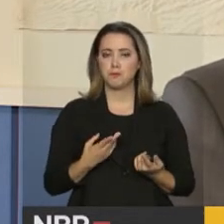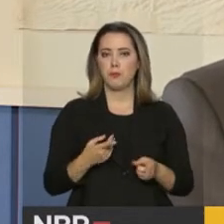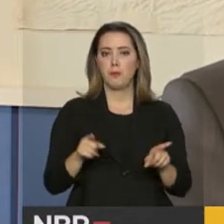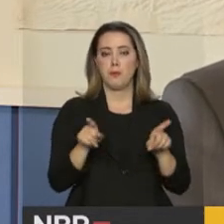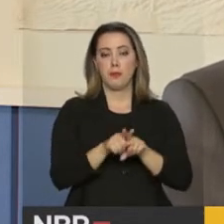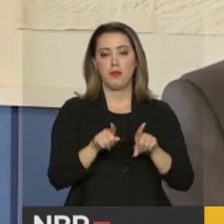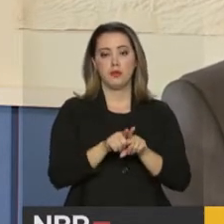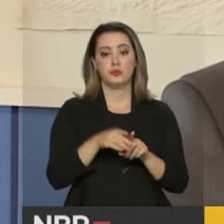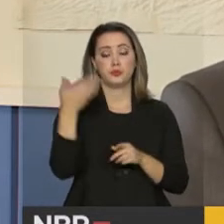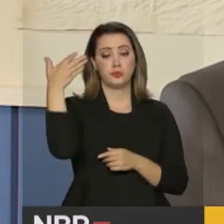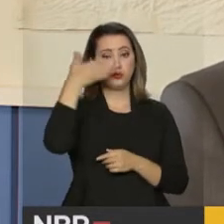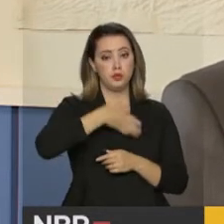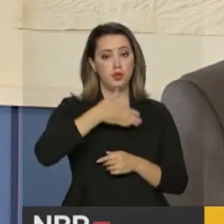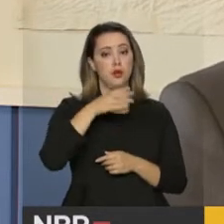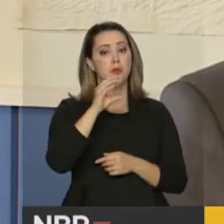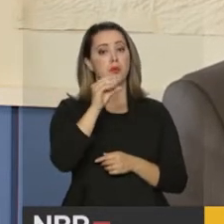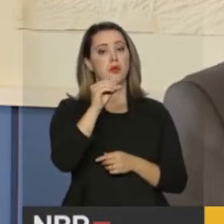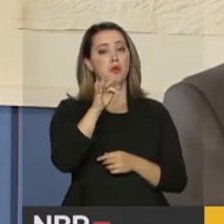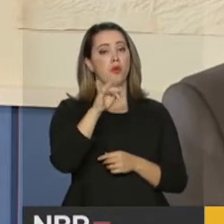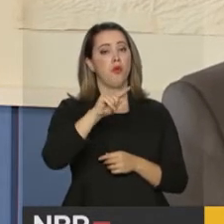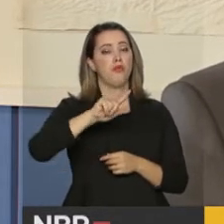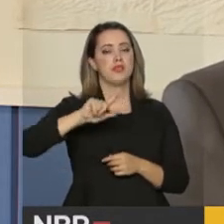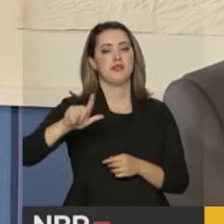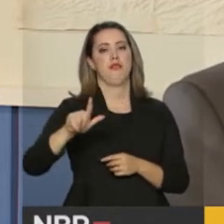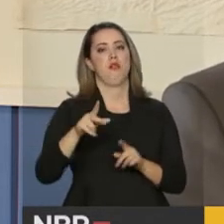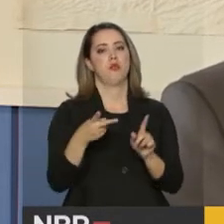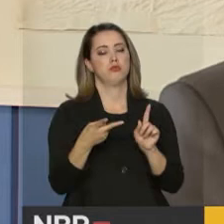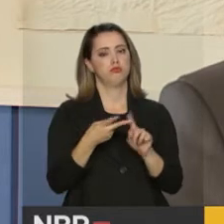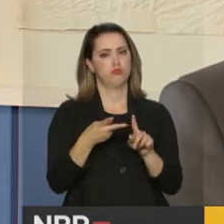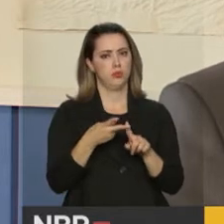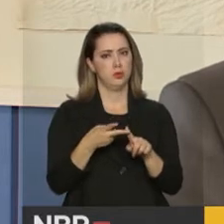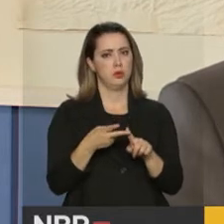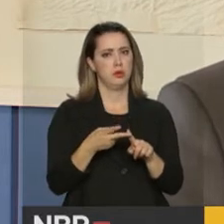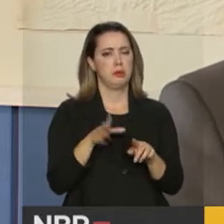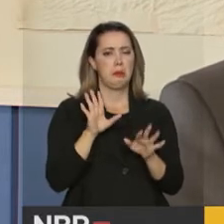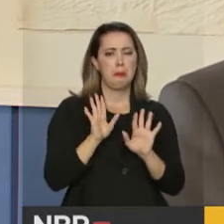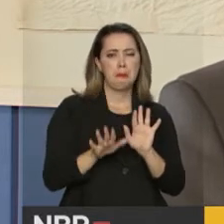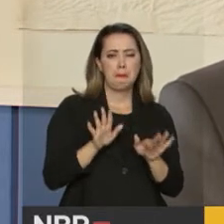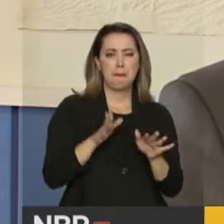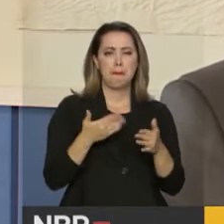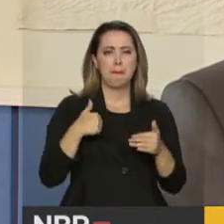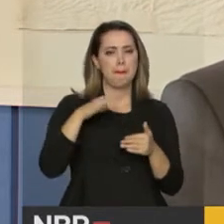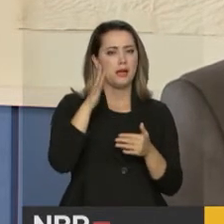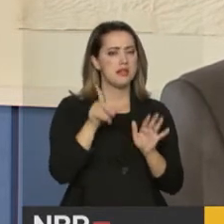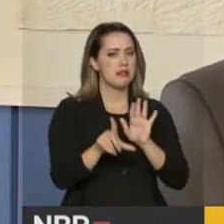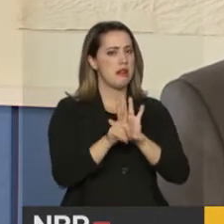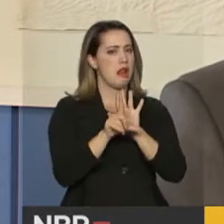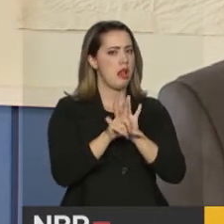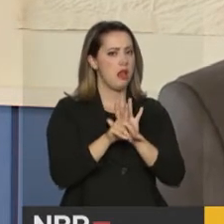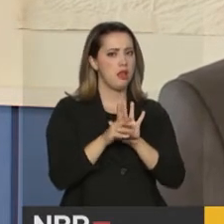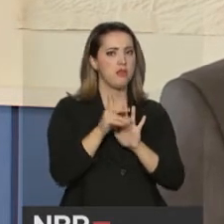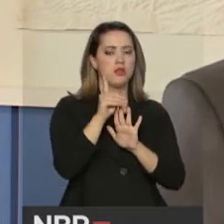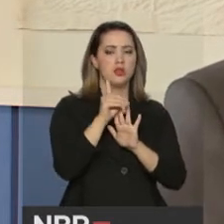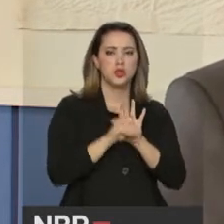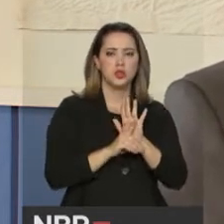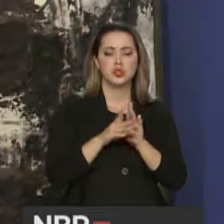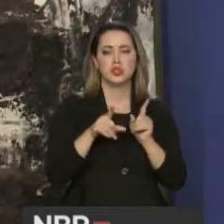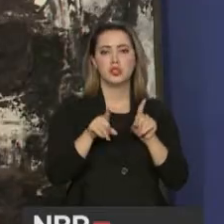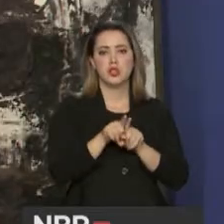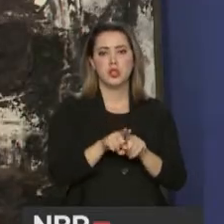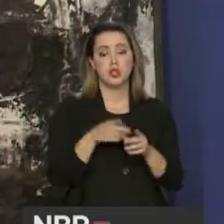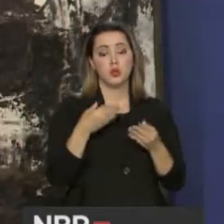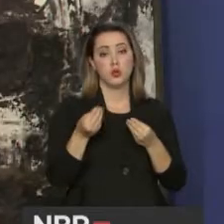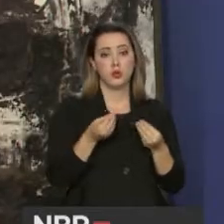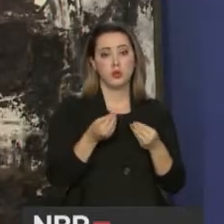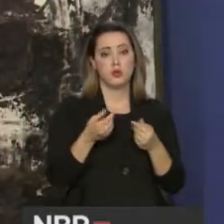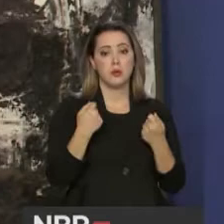As provas de oficial de chancelaria envolvem aspectos mais de legislação e prática diplomática.